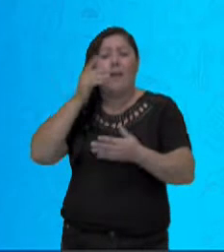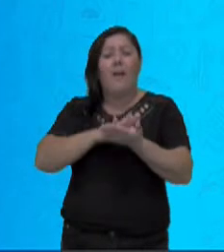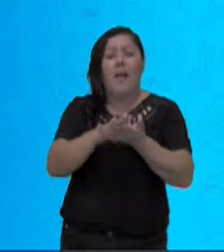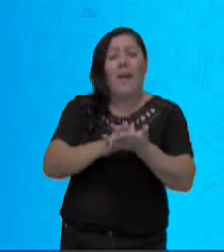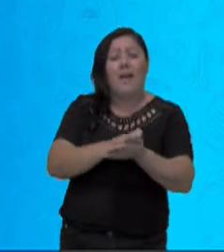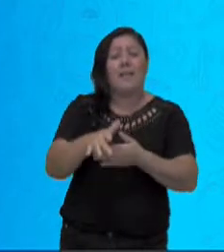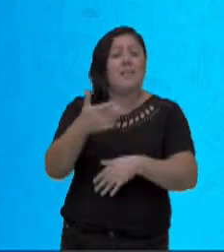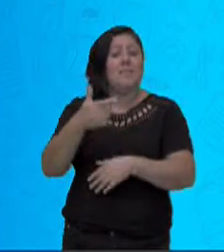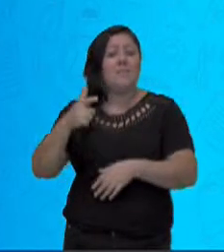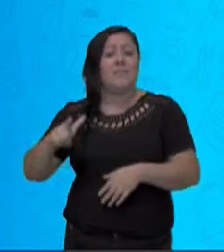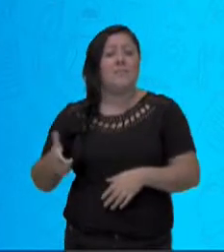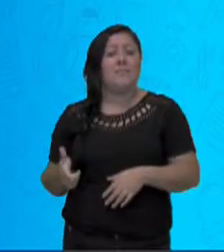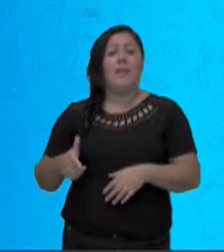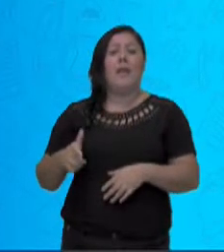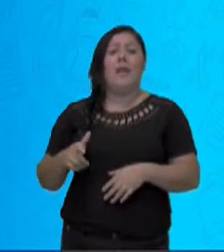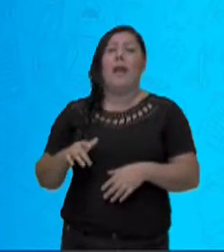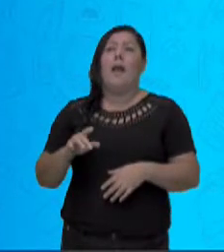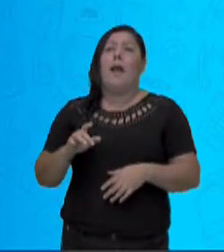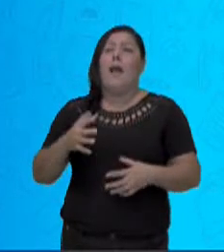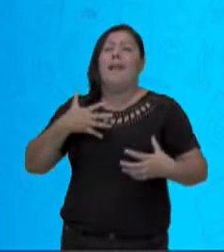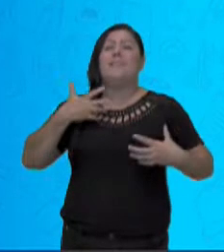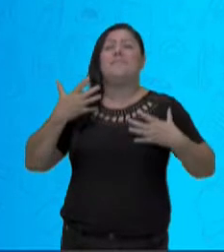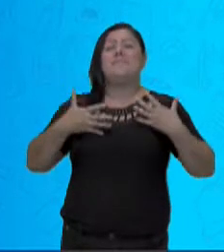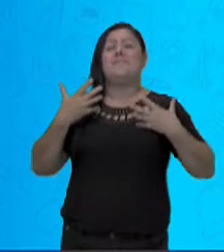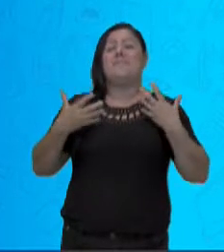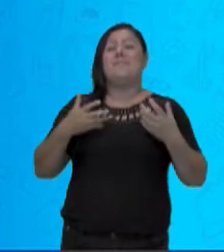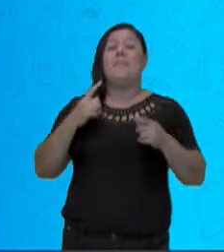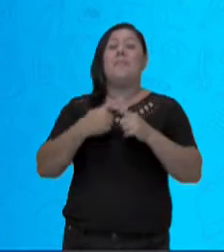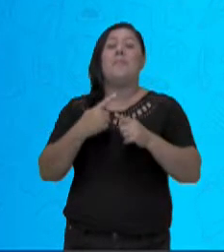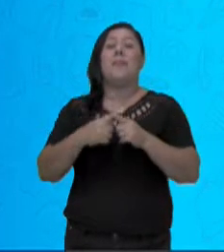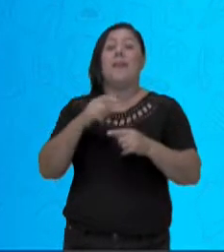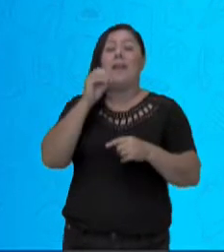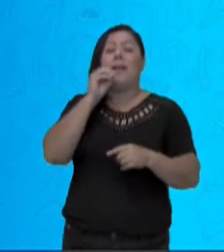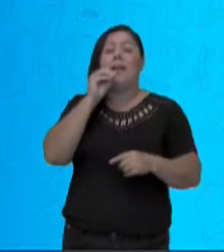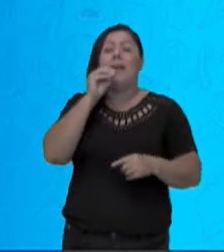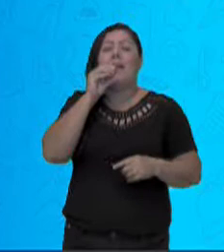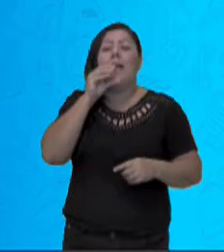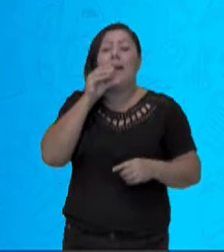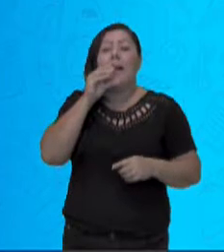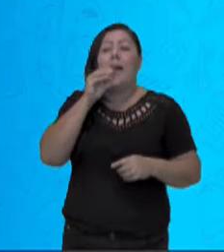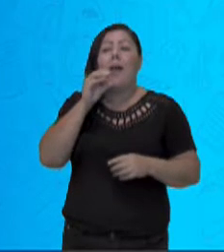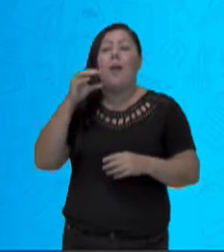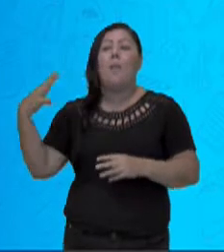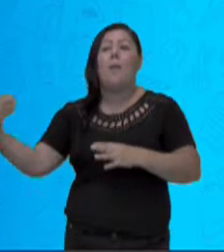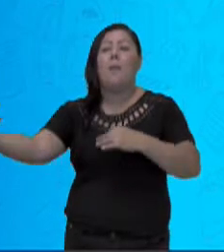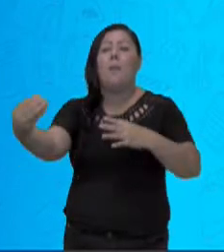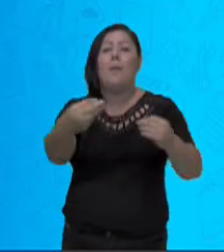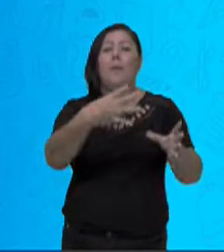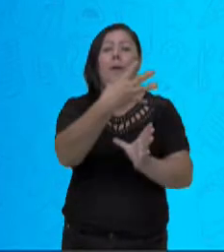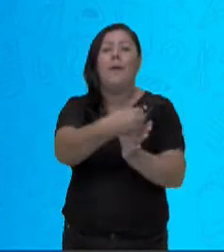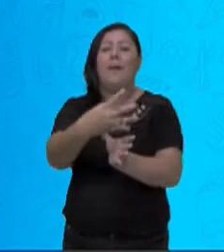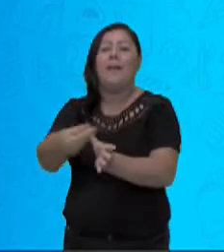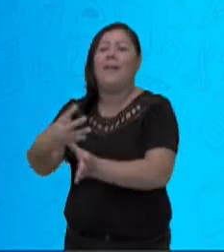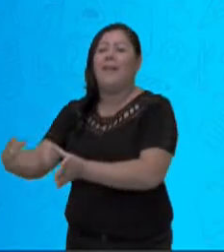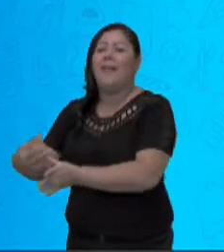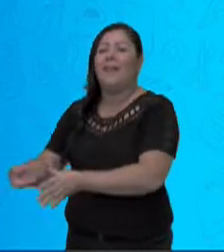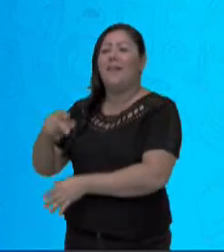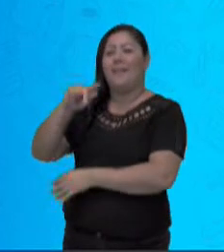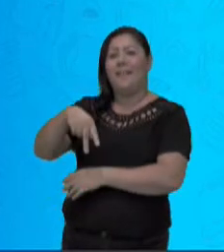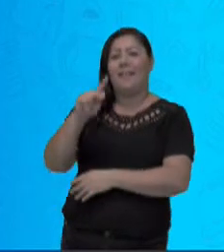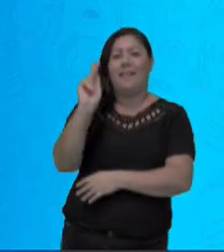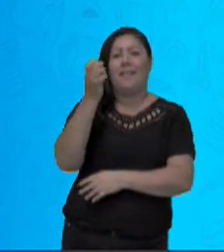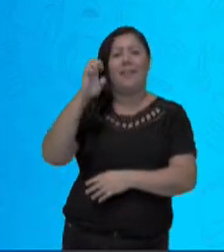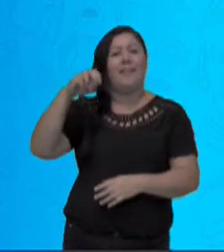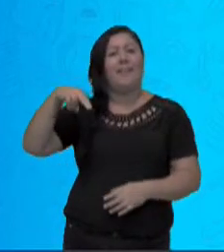toda contente, pois mal a boca abria, tudo lhe respondia. Inhém,